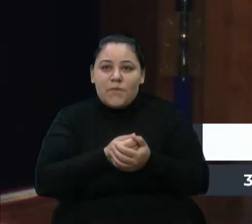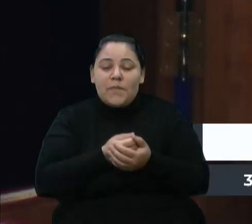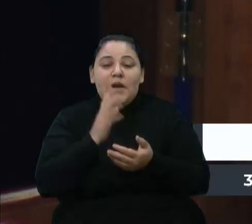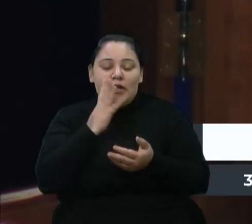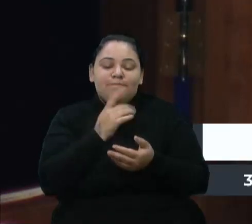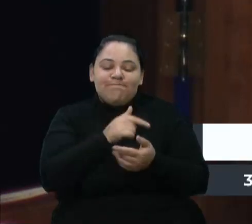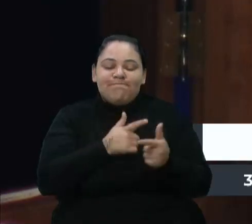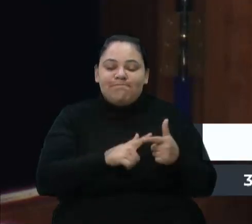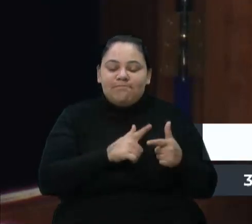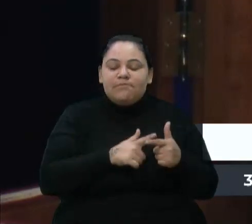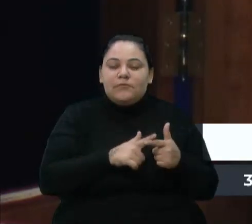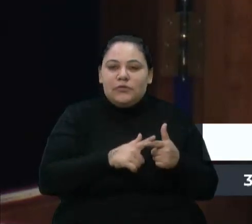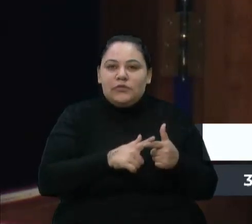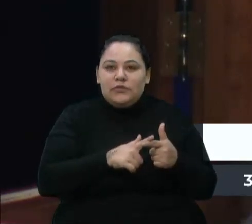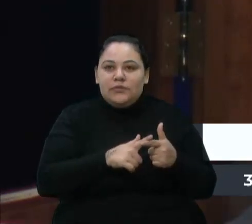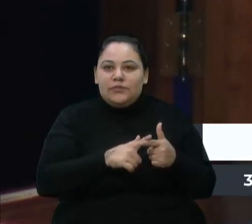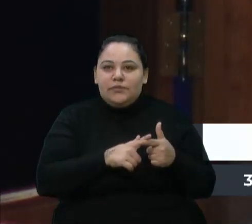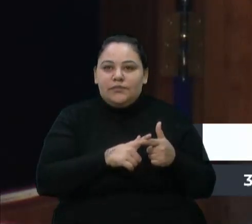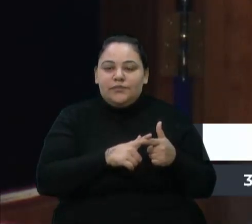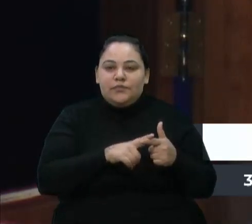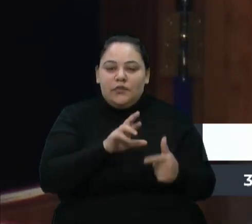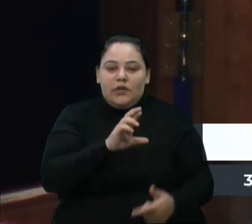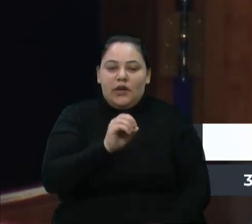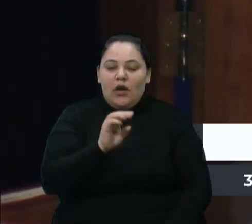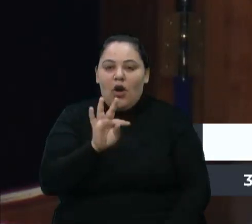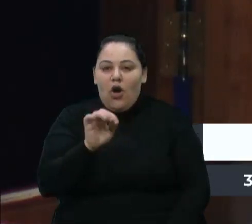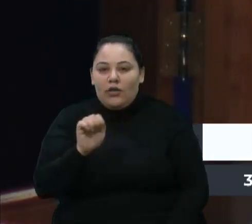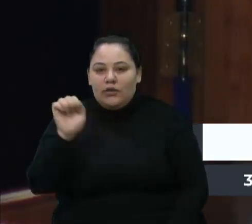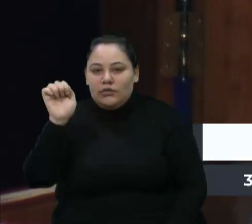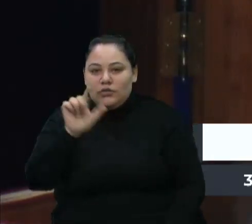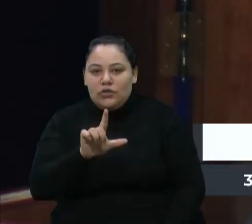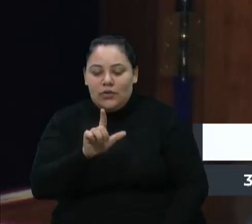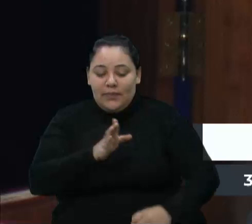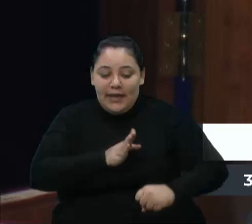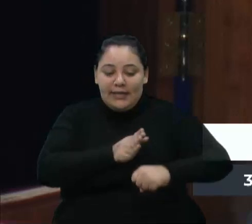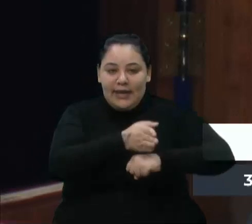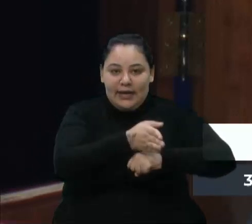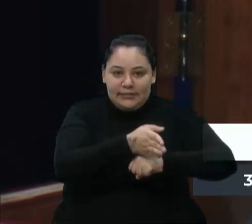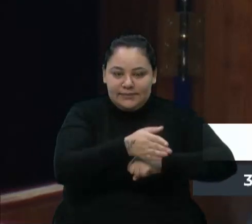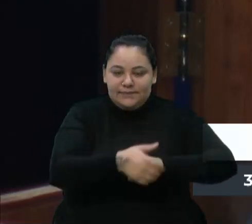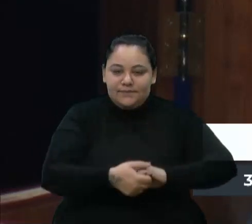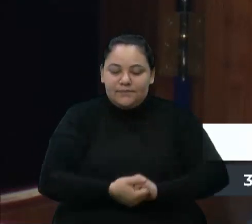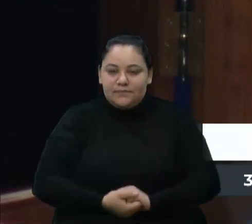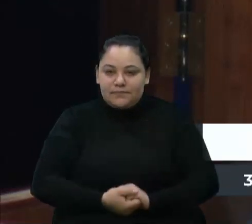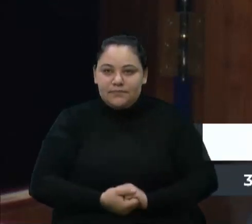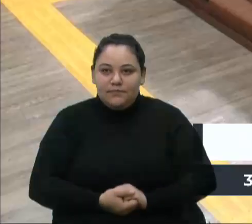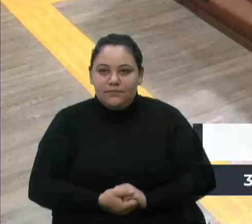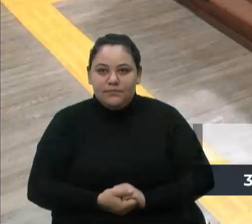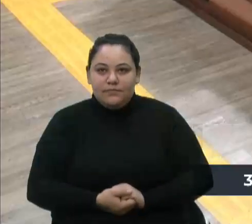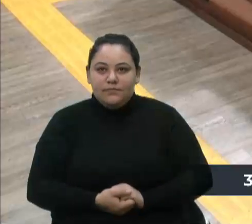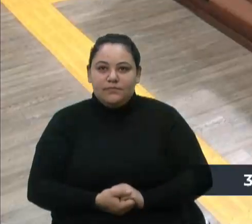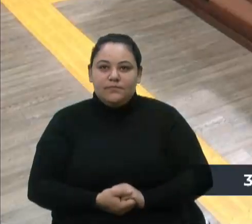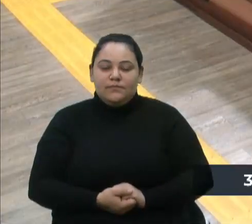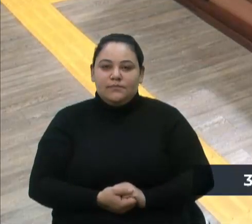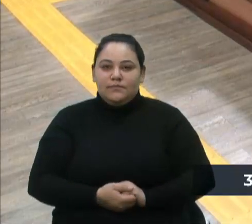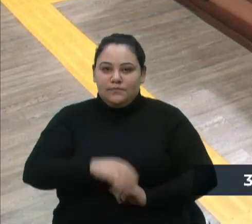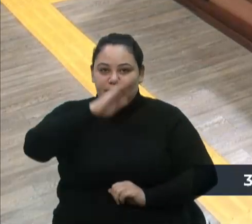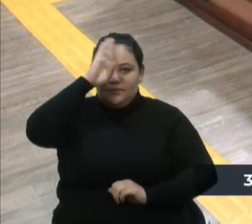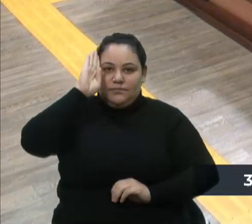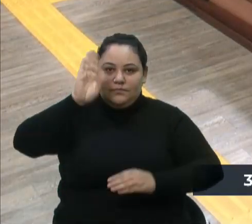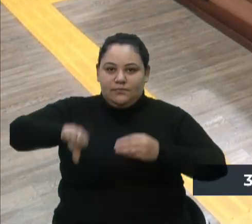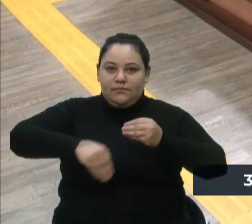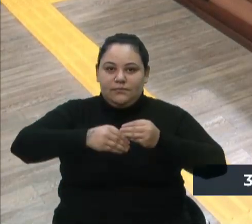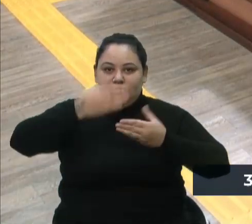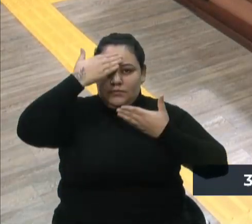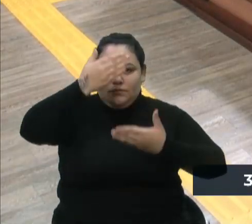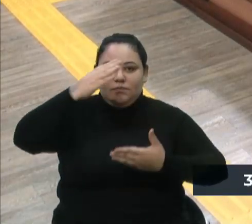solucionar aquele problema ali da Rota do Sol, entrada ali da Travessão Leopoldina. A sua parte, vereador. Obrigado, vereador